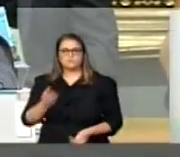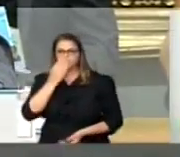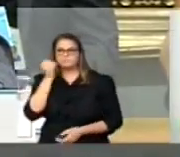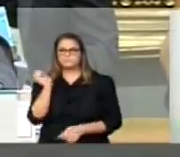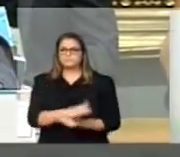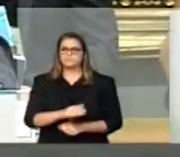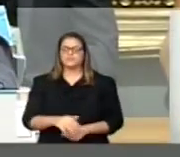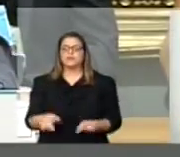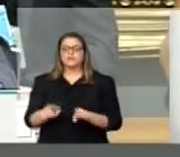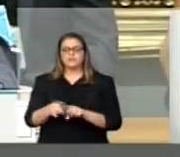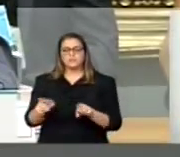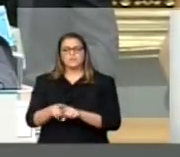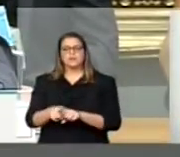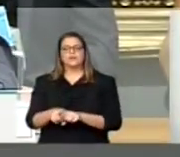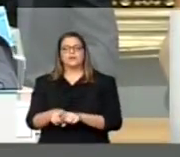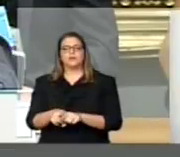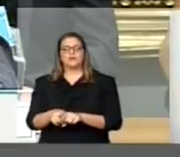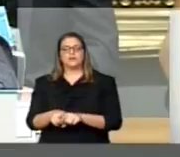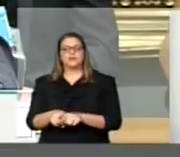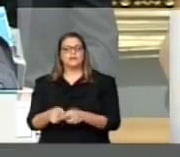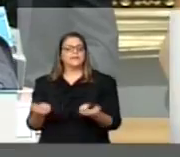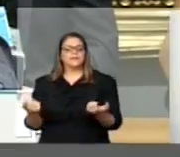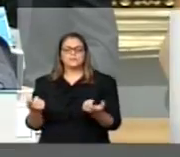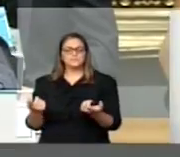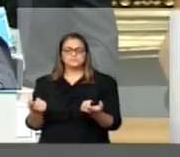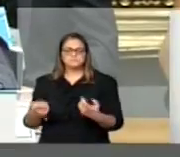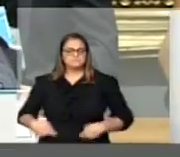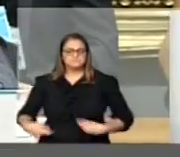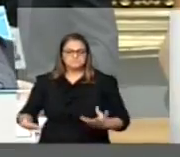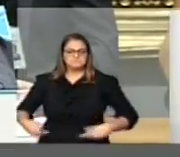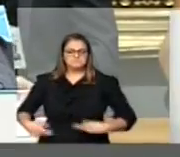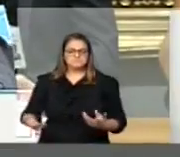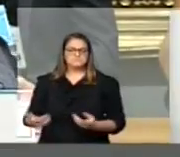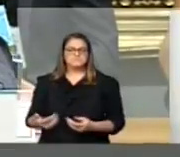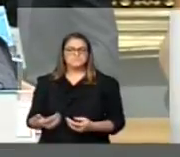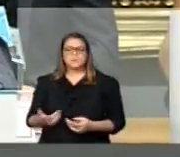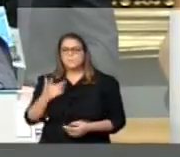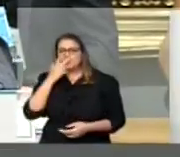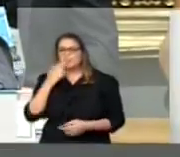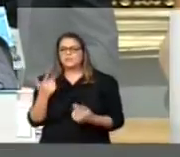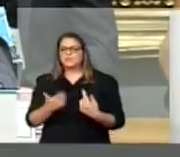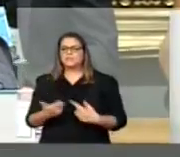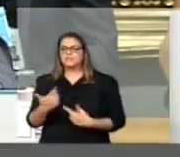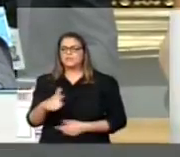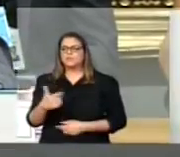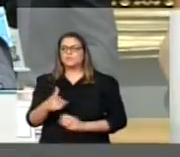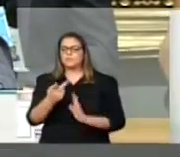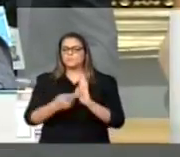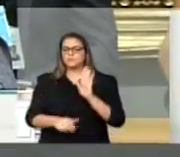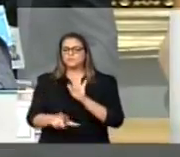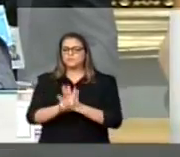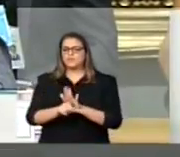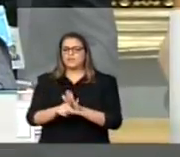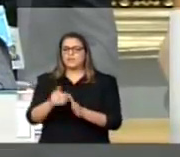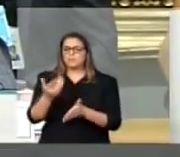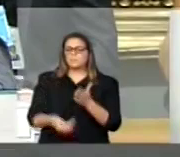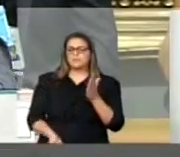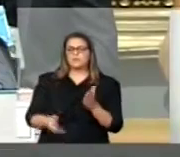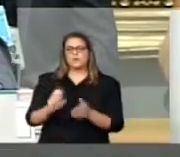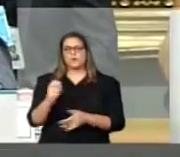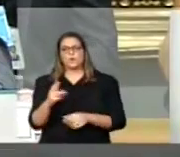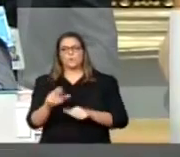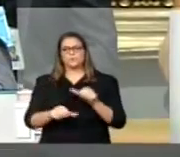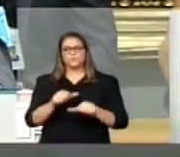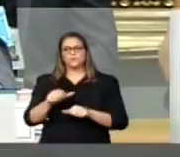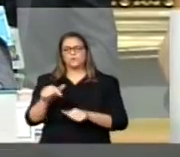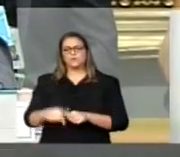Passou também a se comportar como se não houvesse a possibilidade de um projeto de lei ser rejeitado ou mesmo alterado pelo